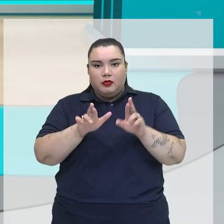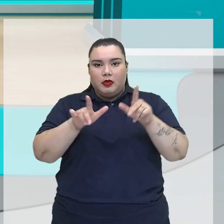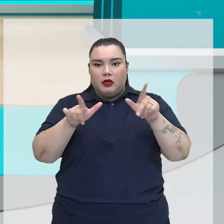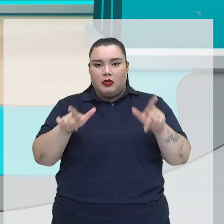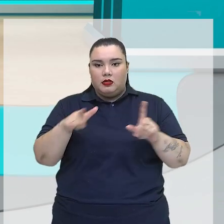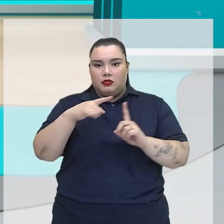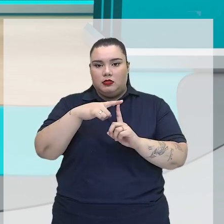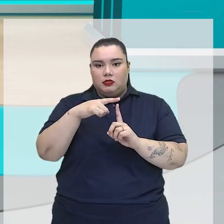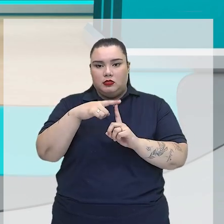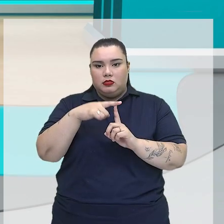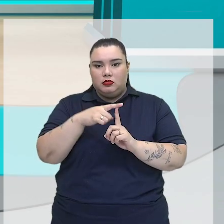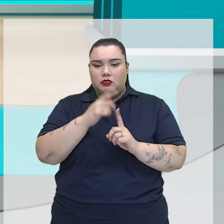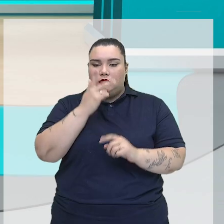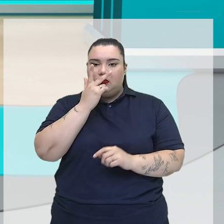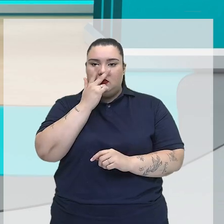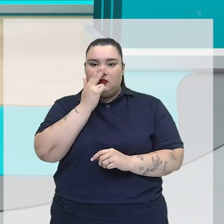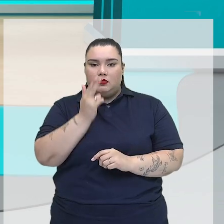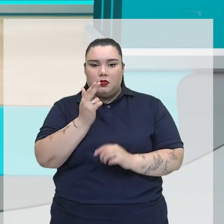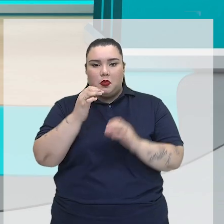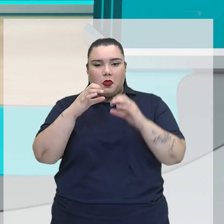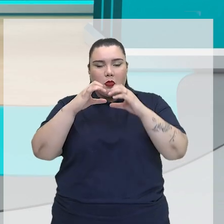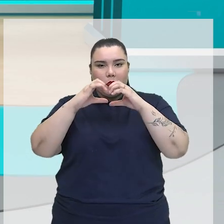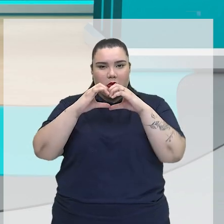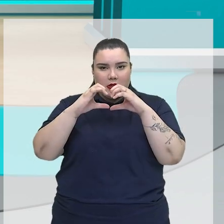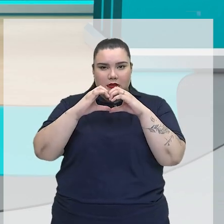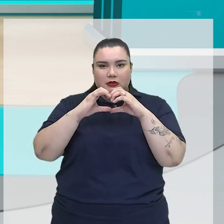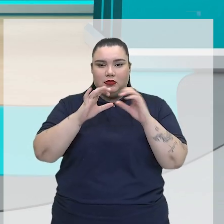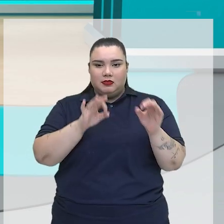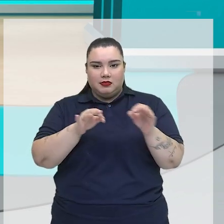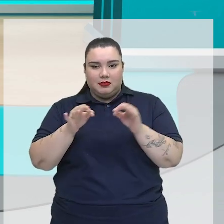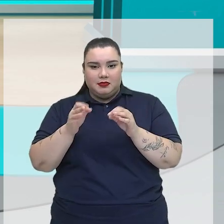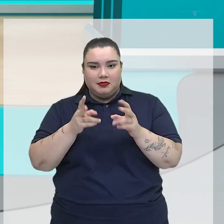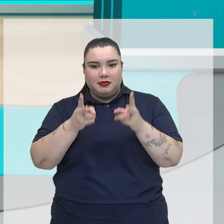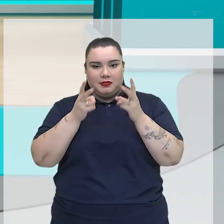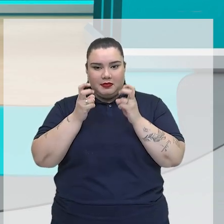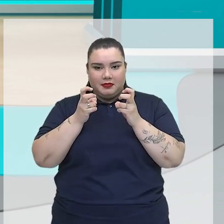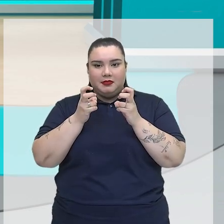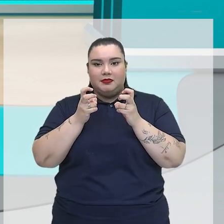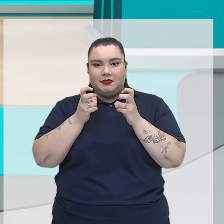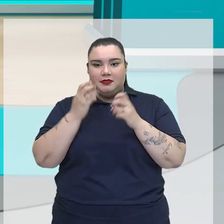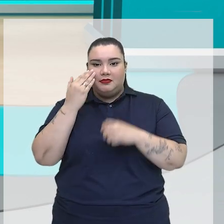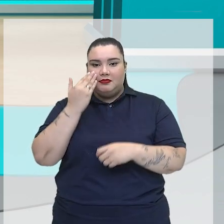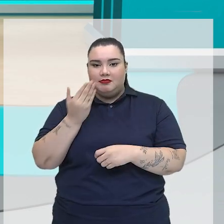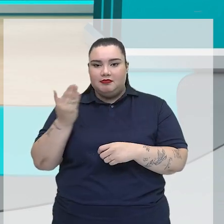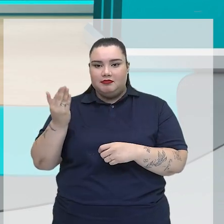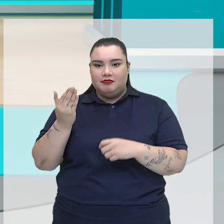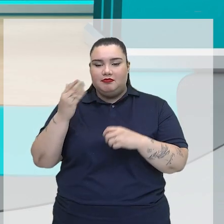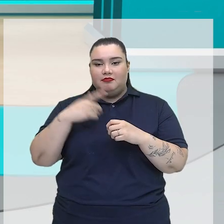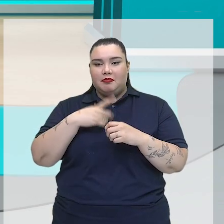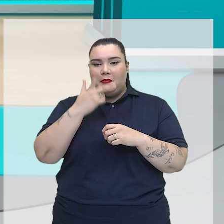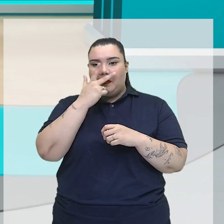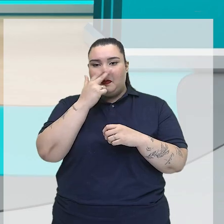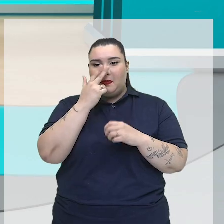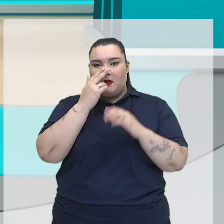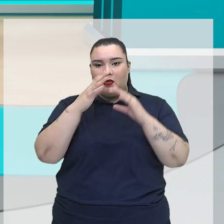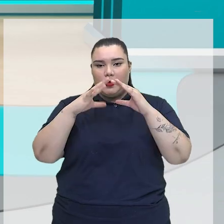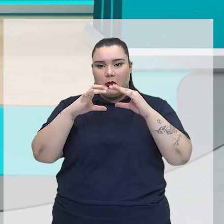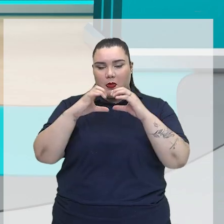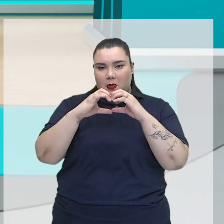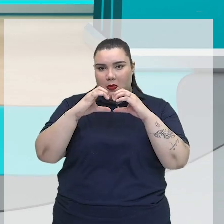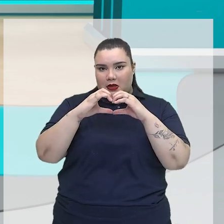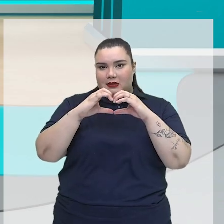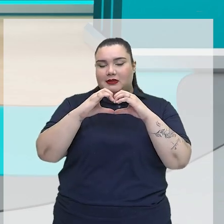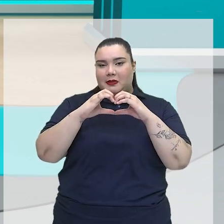peculiar, né? Como se fosse ali um coraçãozinho. Vocês observem ali, justamente aqui, ó, embaixo, ela vai ficando como se